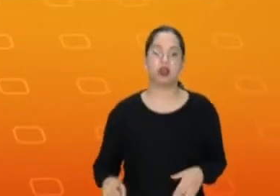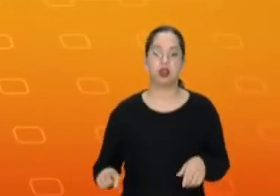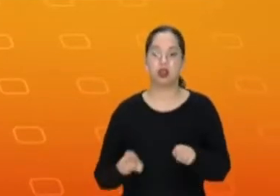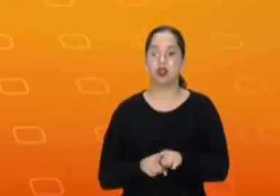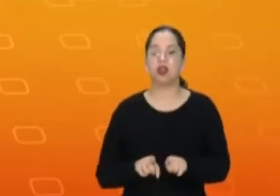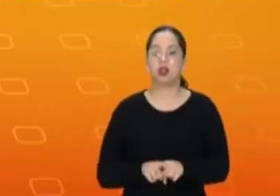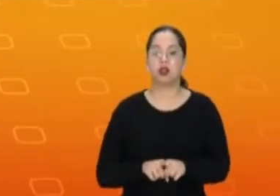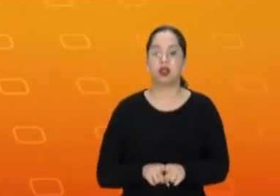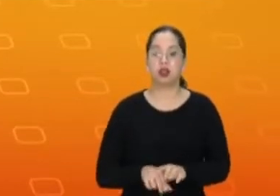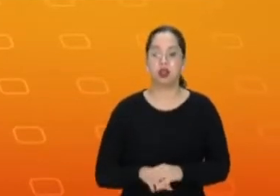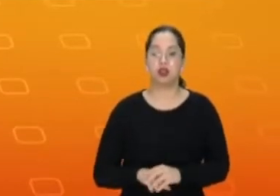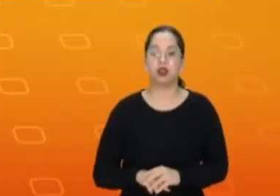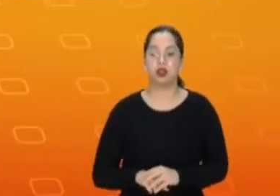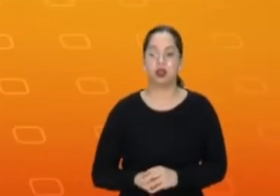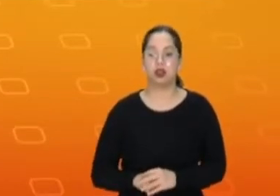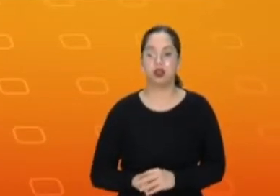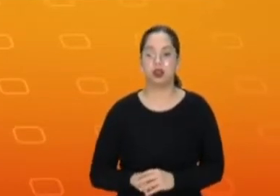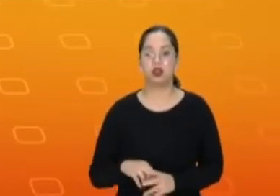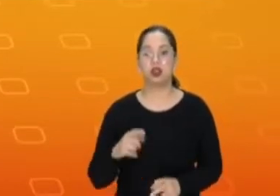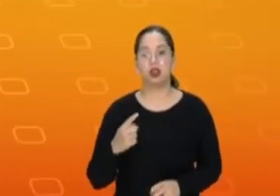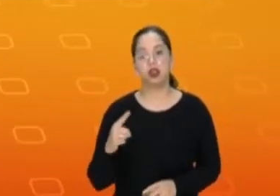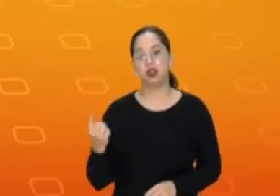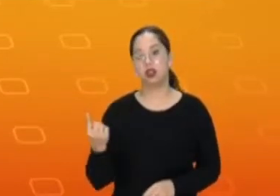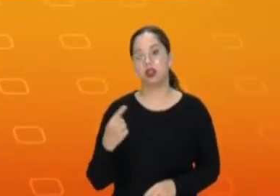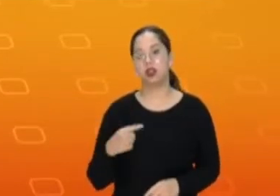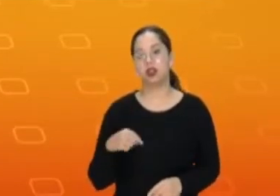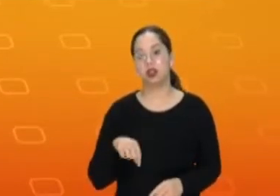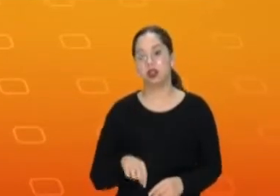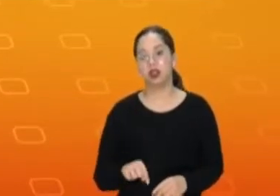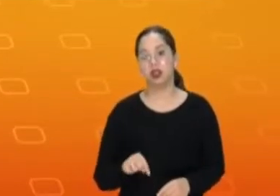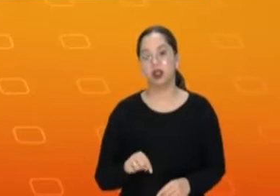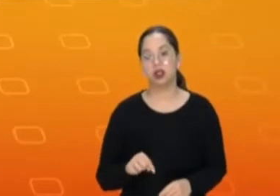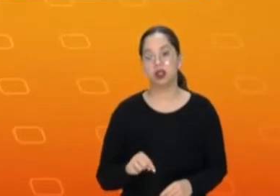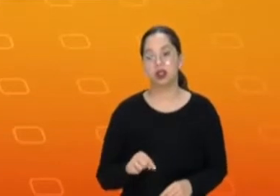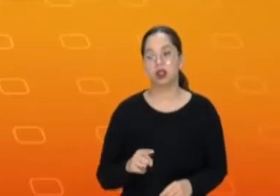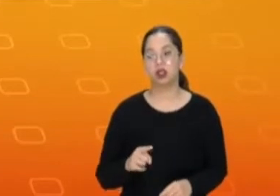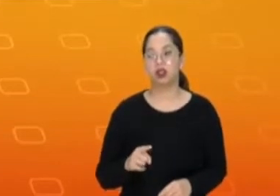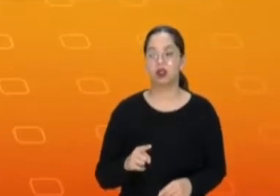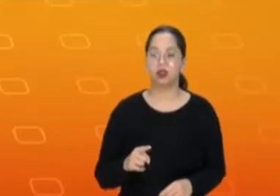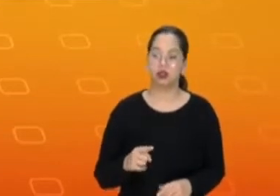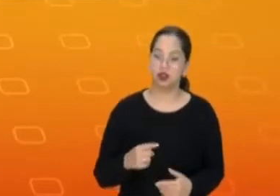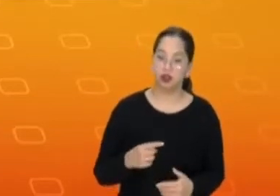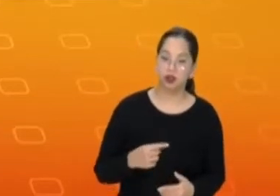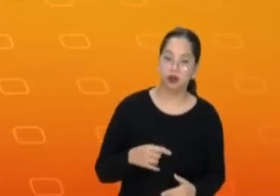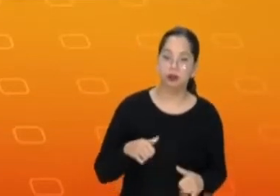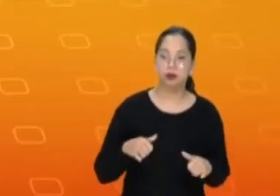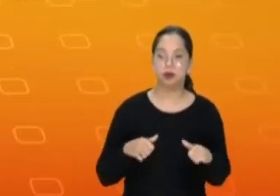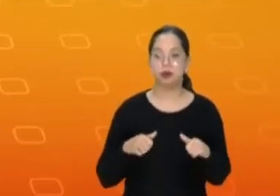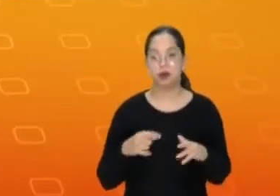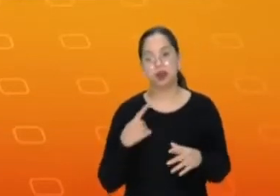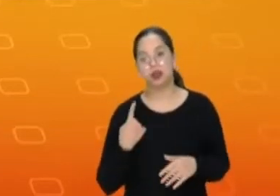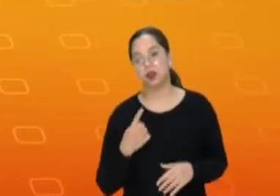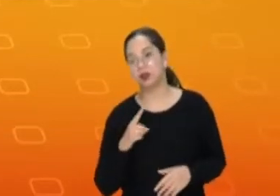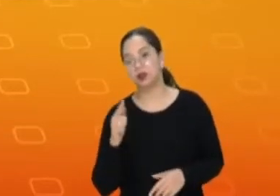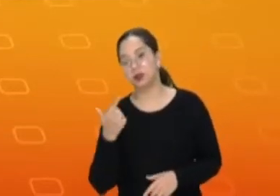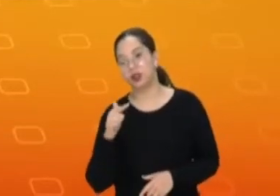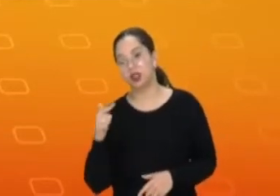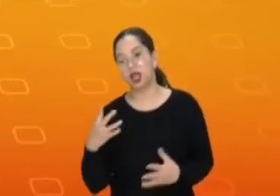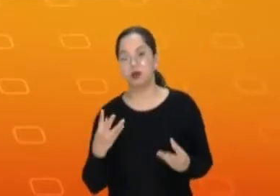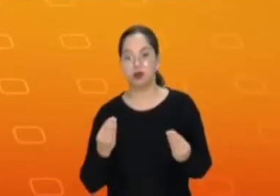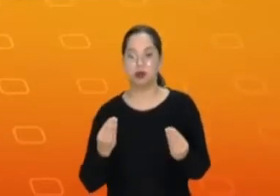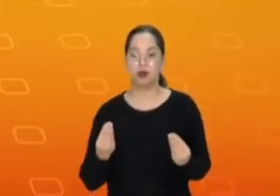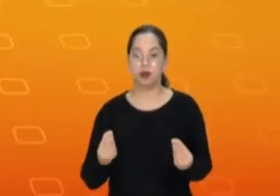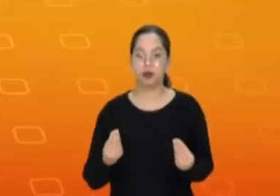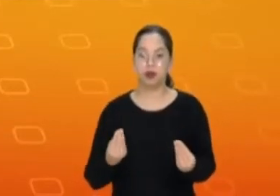mercado, e trazer o expertise dessa, talvez, de coisas que a gente, do mercado de broadcast, não tenha tanto approach quando a gente vai para